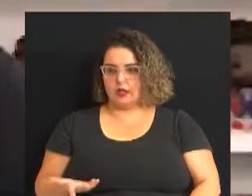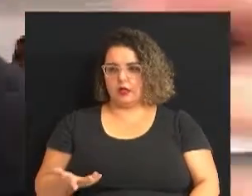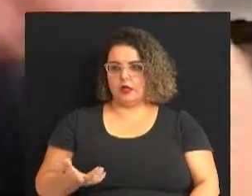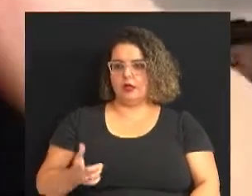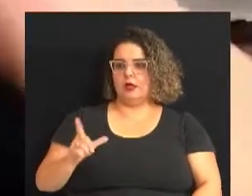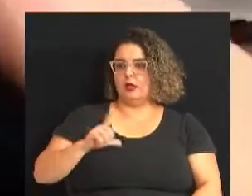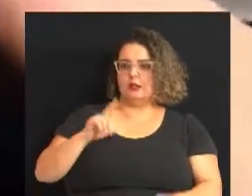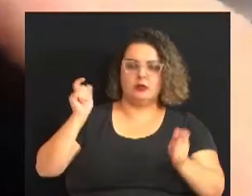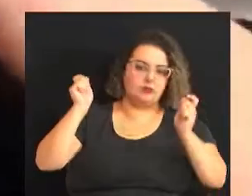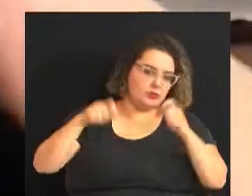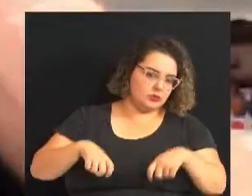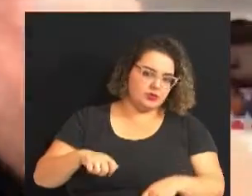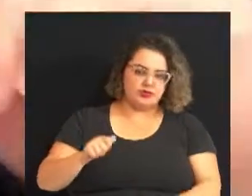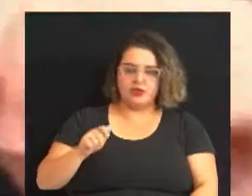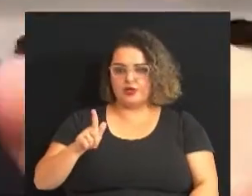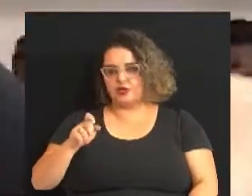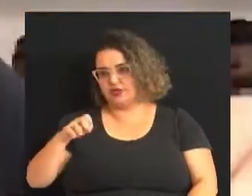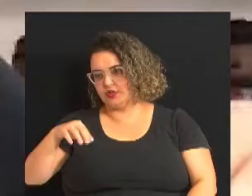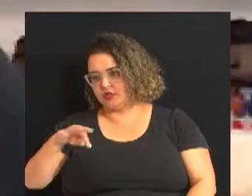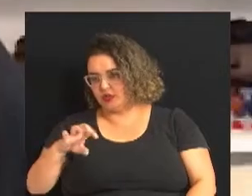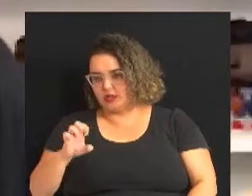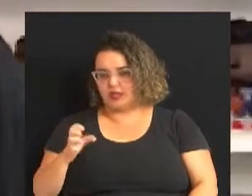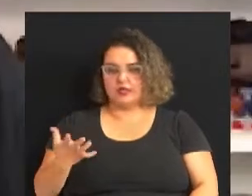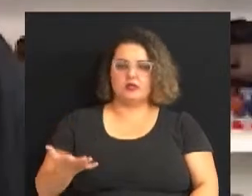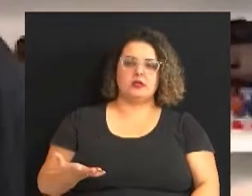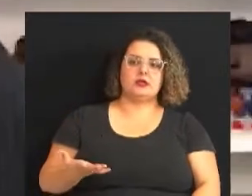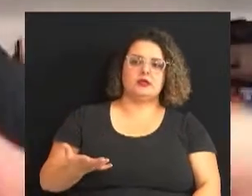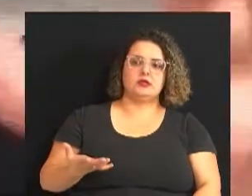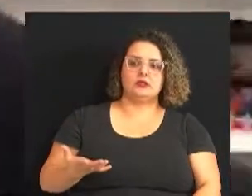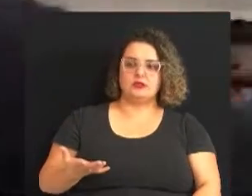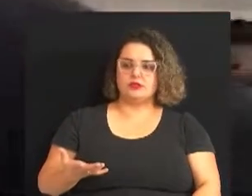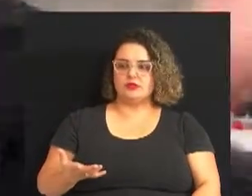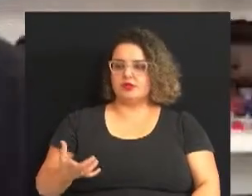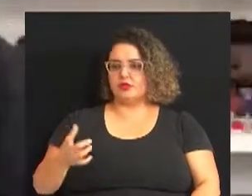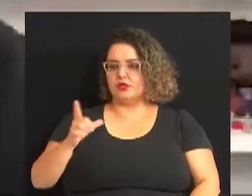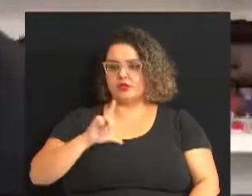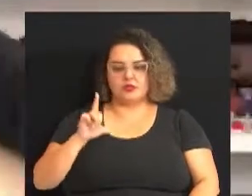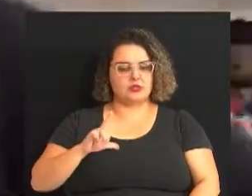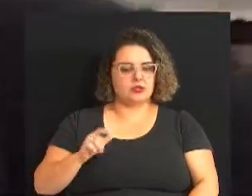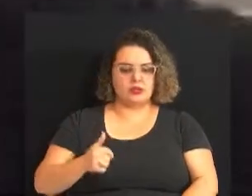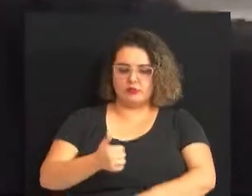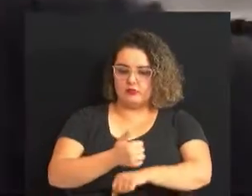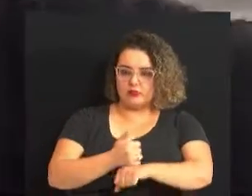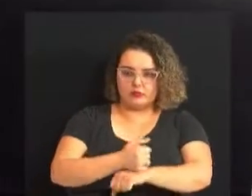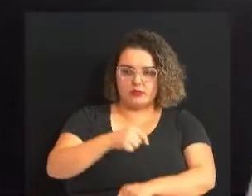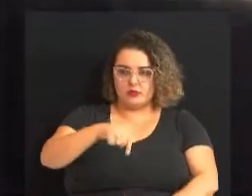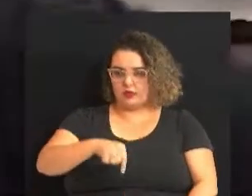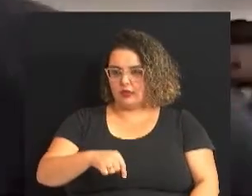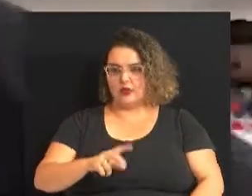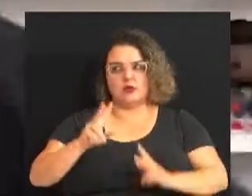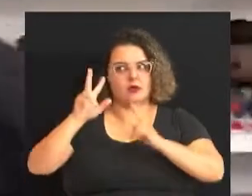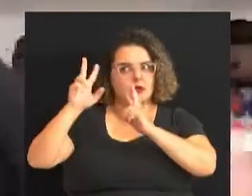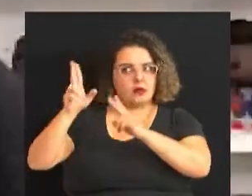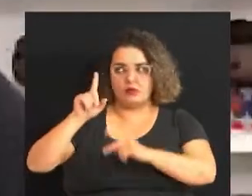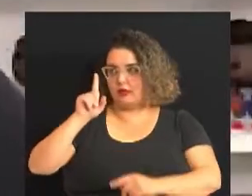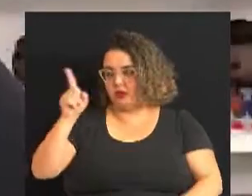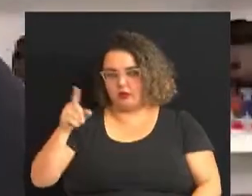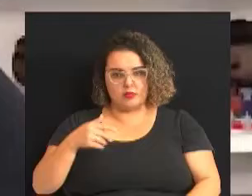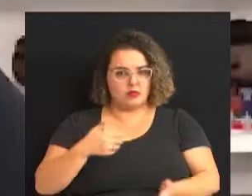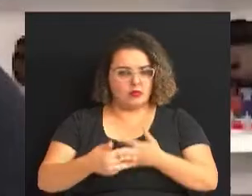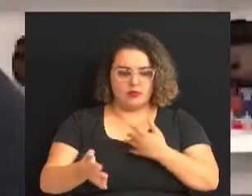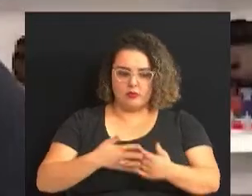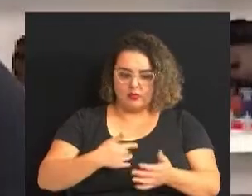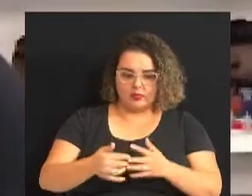de agentes, alguns agentes que têm jogadores aqui no Brasil, é o mesmo agente que tem jogadores em qualquer parte do